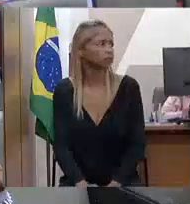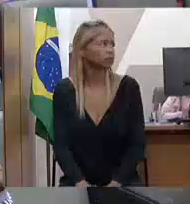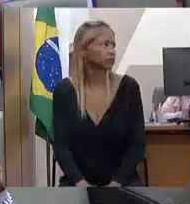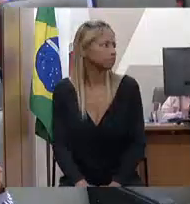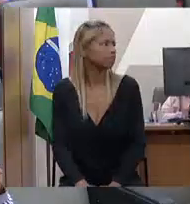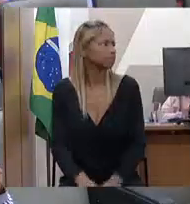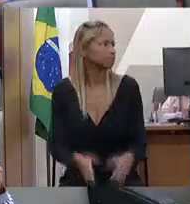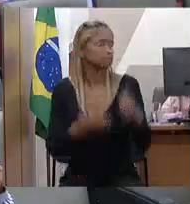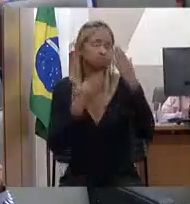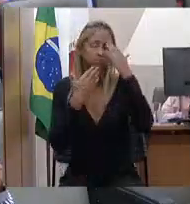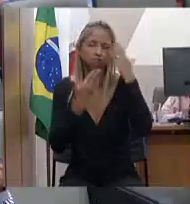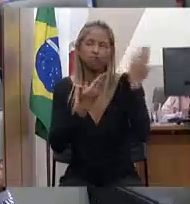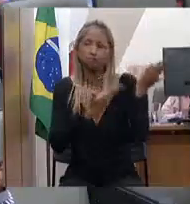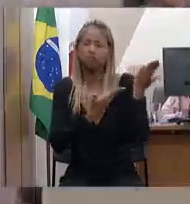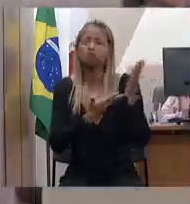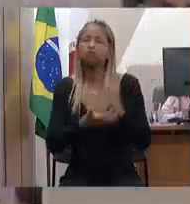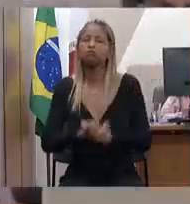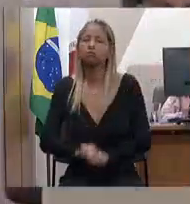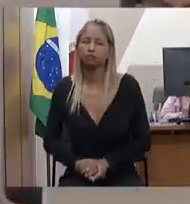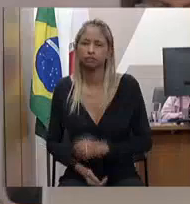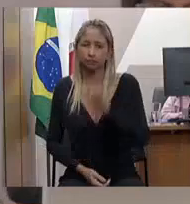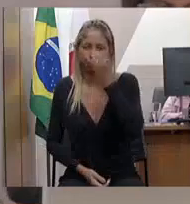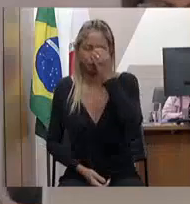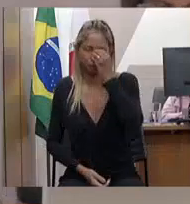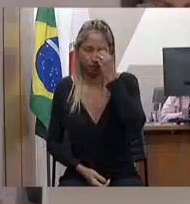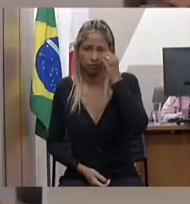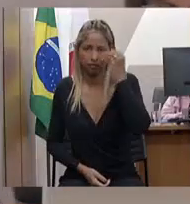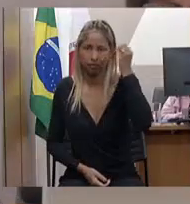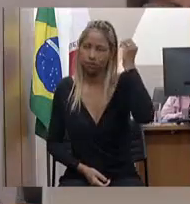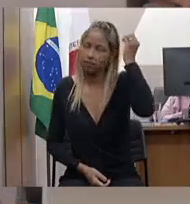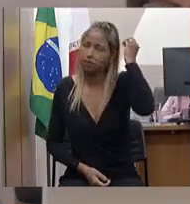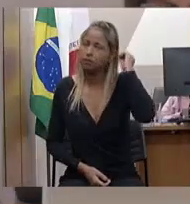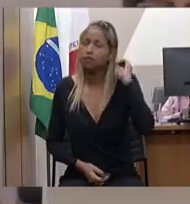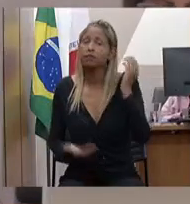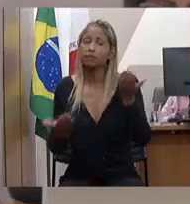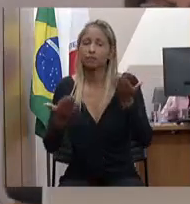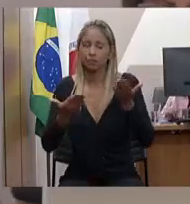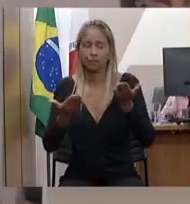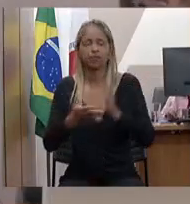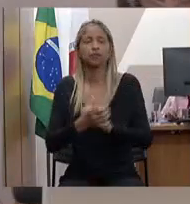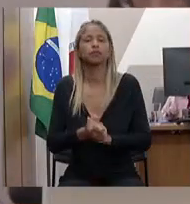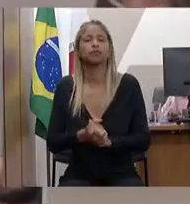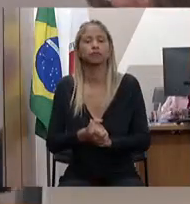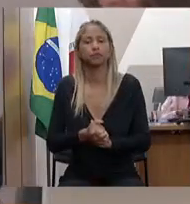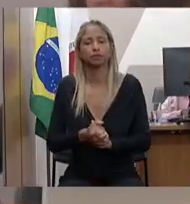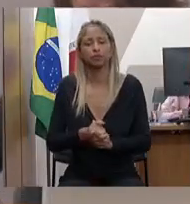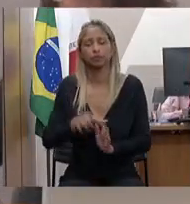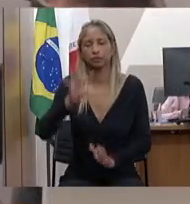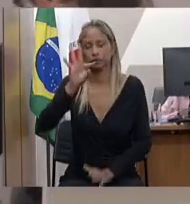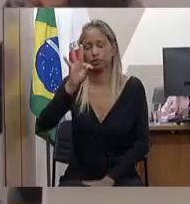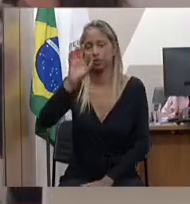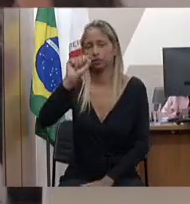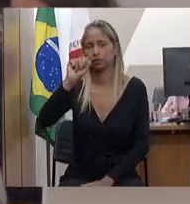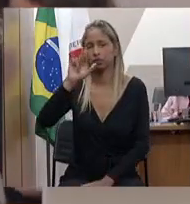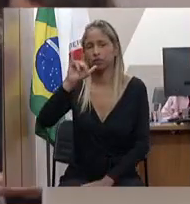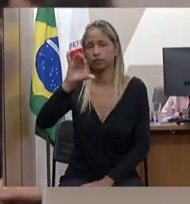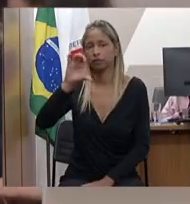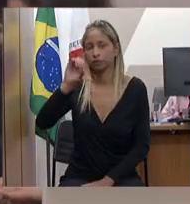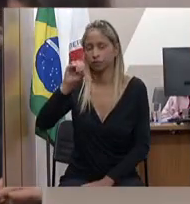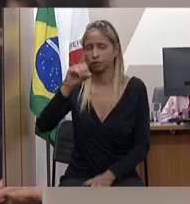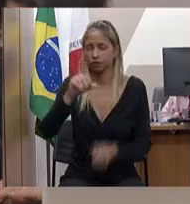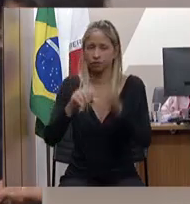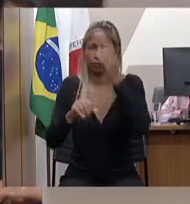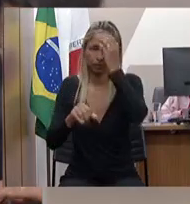Muito obrigado senhor Airton Marinho e agora nós teremos então a apresentação do Senhor Tarcísio Márcio Magalhães Pinheiro